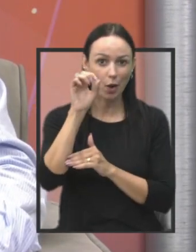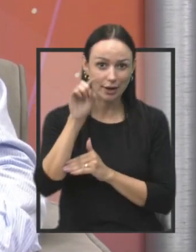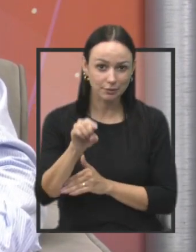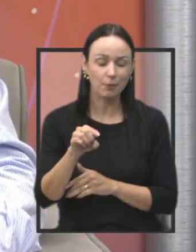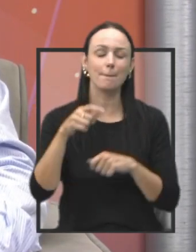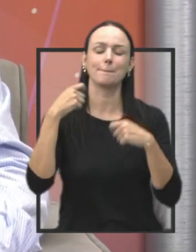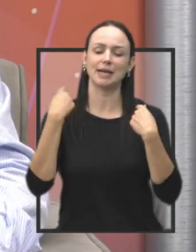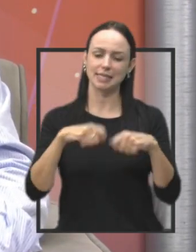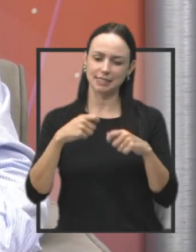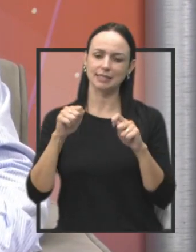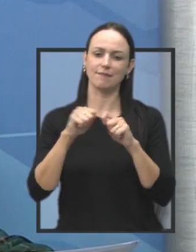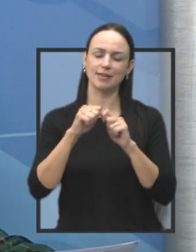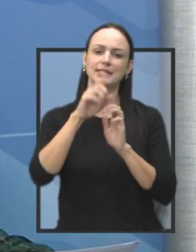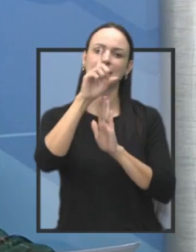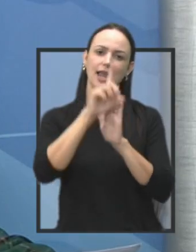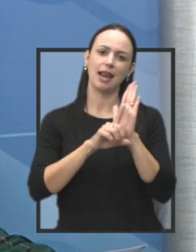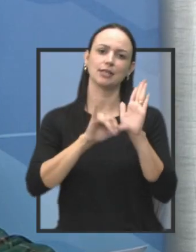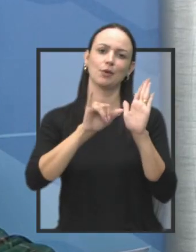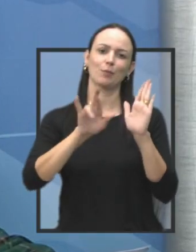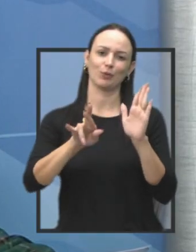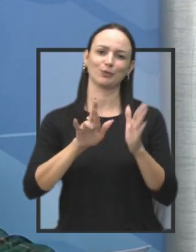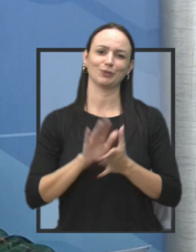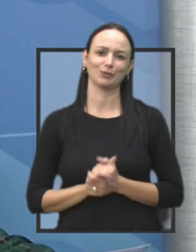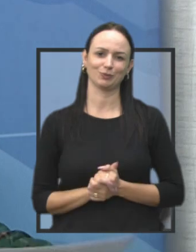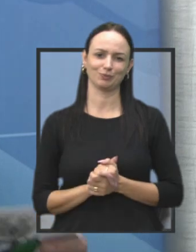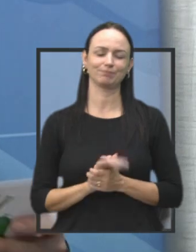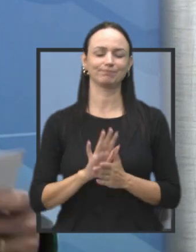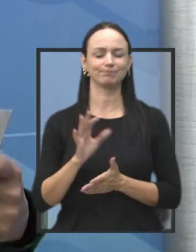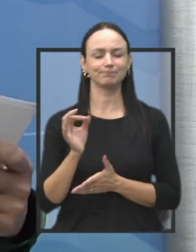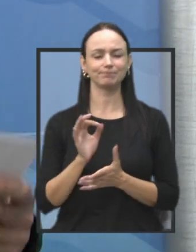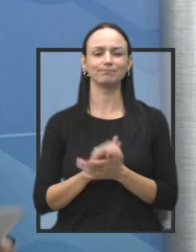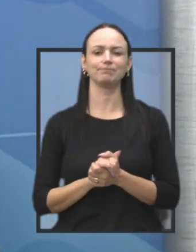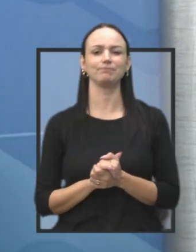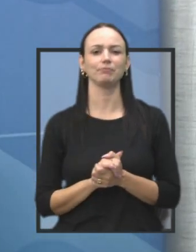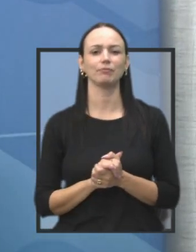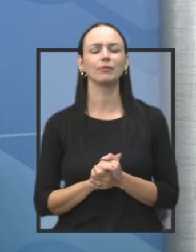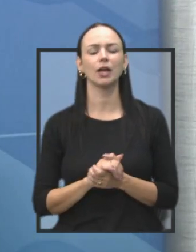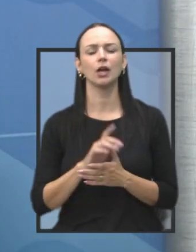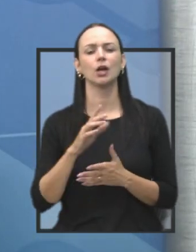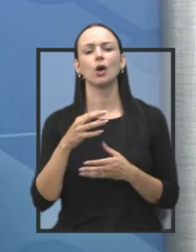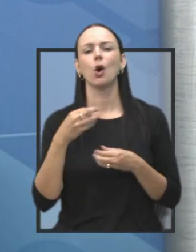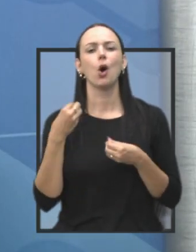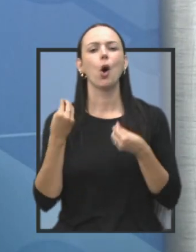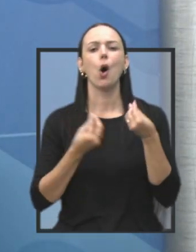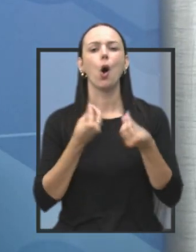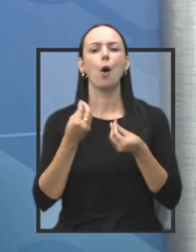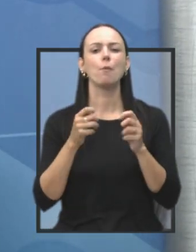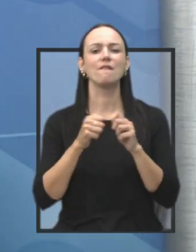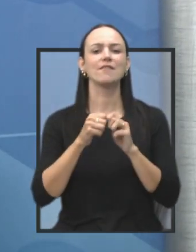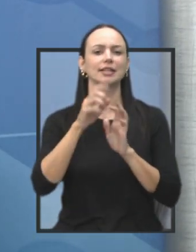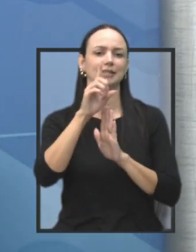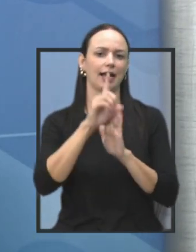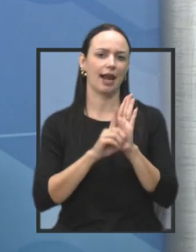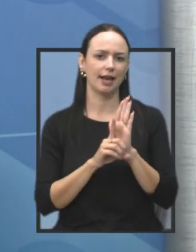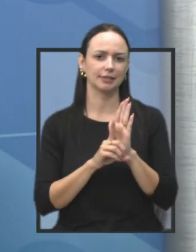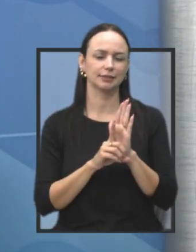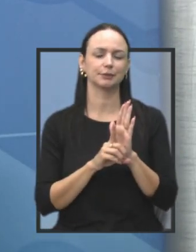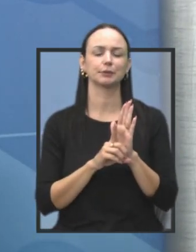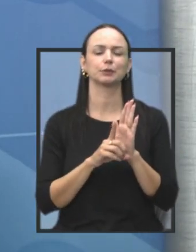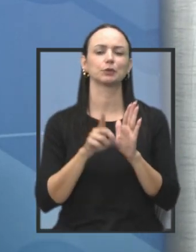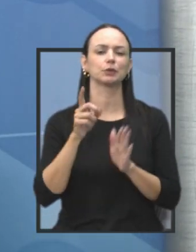declaração de imposto de renda. Perfeito. Júnior, e quanto à forma de declarar, né? Nós sempre ouvimos falar